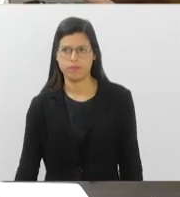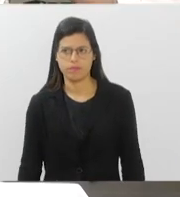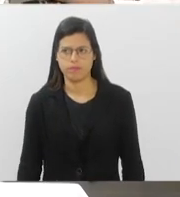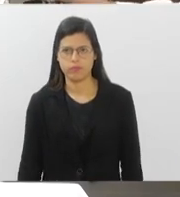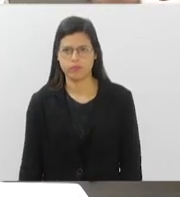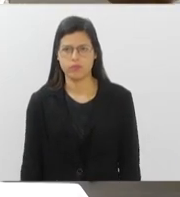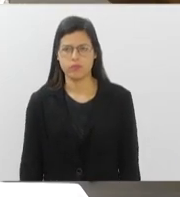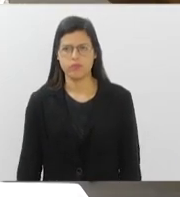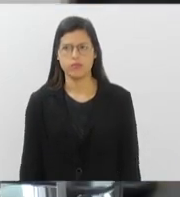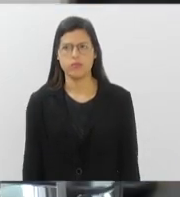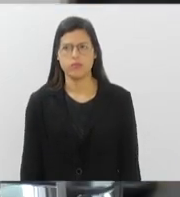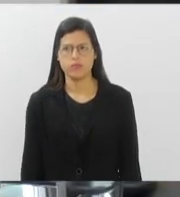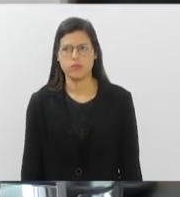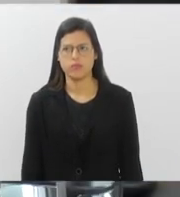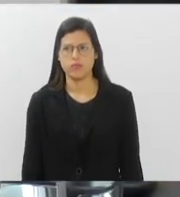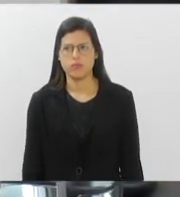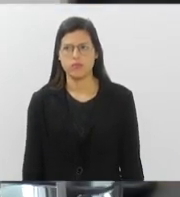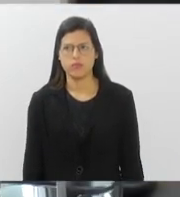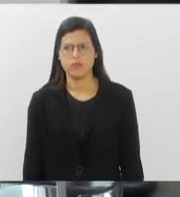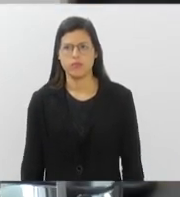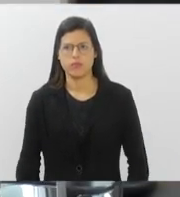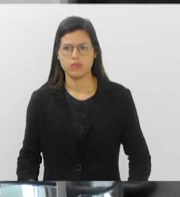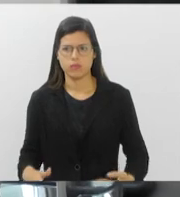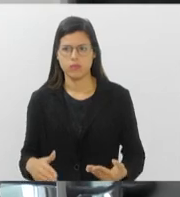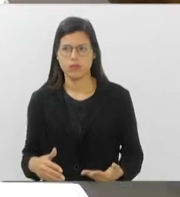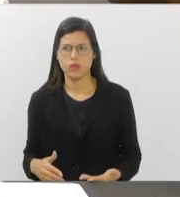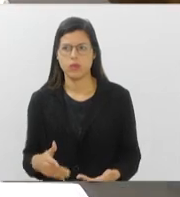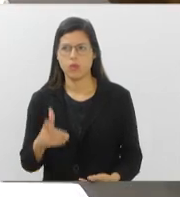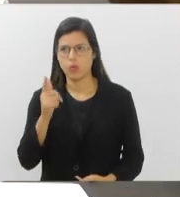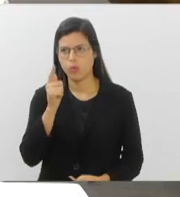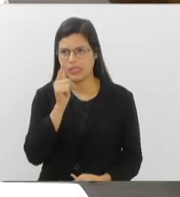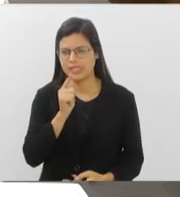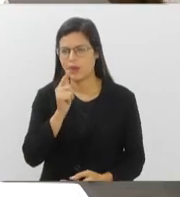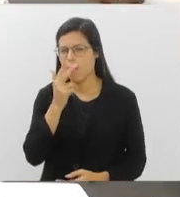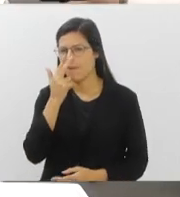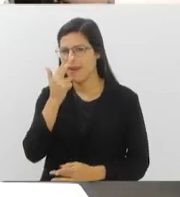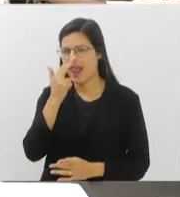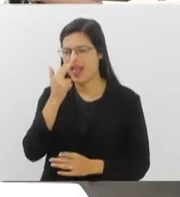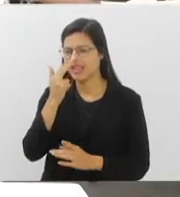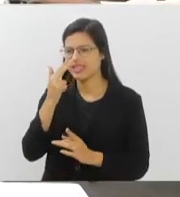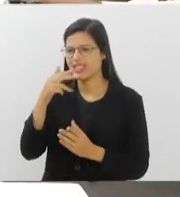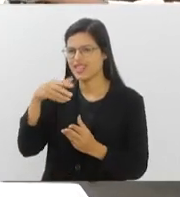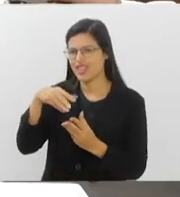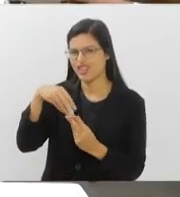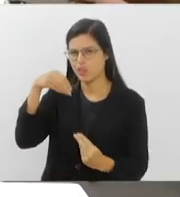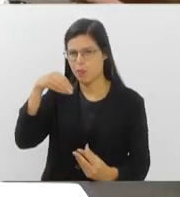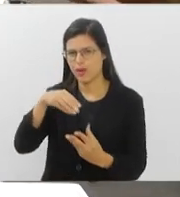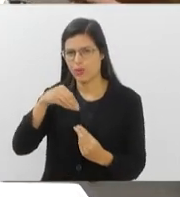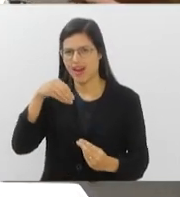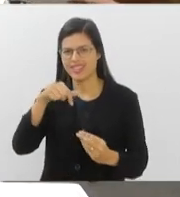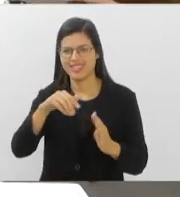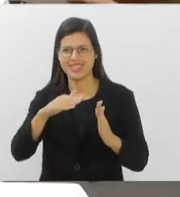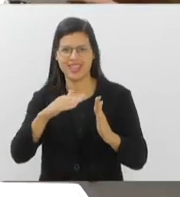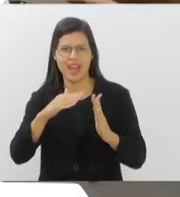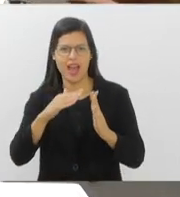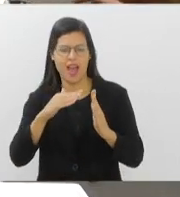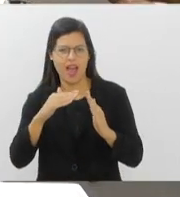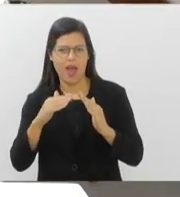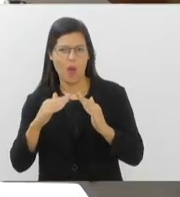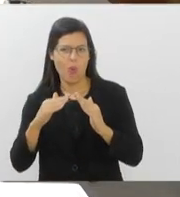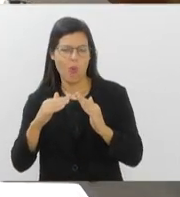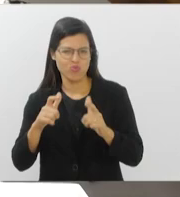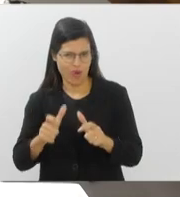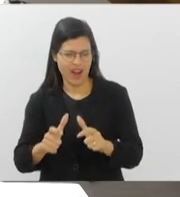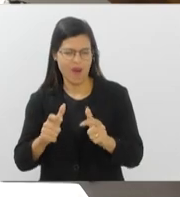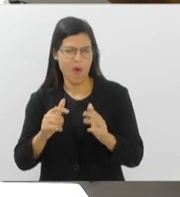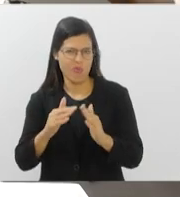Então, Vossa Excelência conseguiu espiritualizar o imóvel. Isso, exatamente. continua com o endereço nas